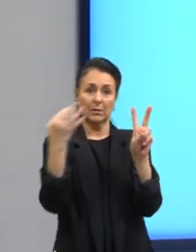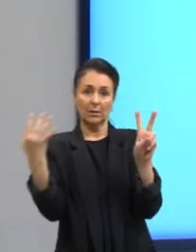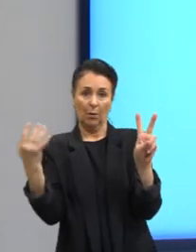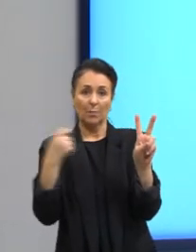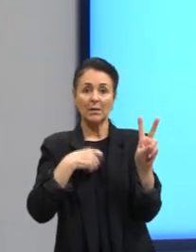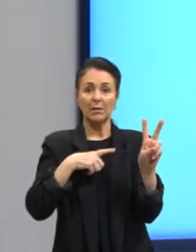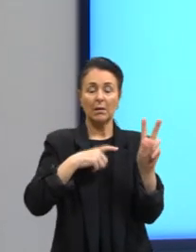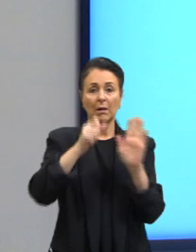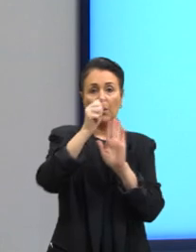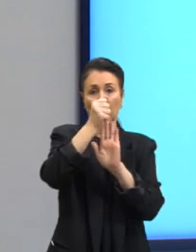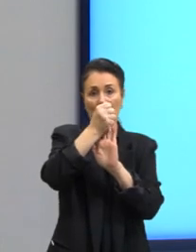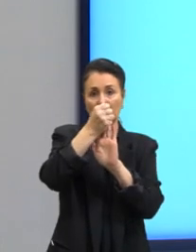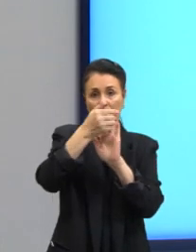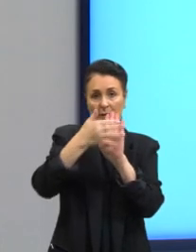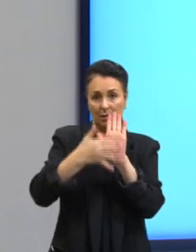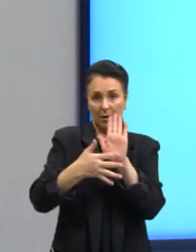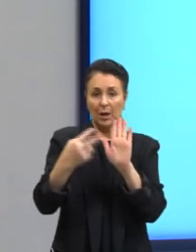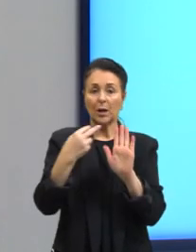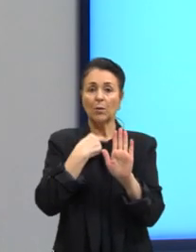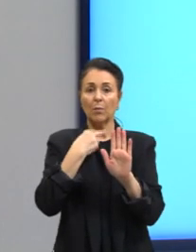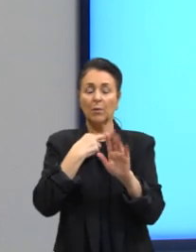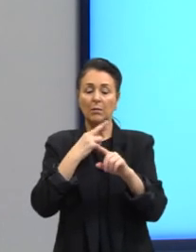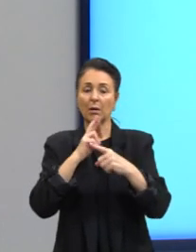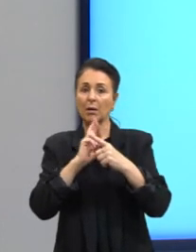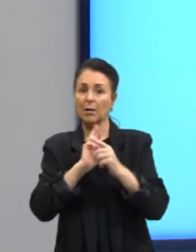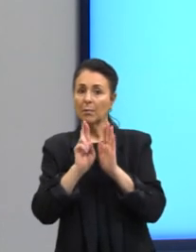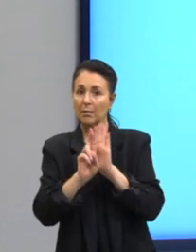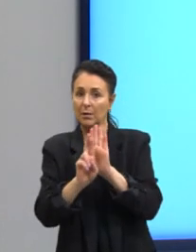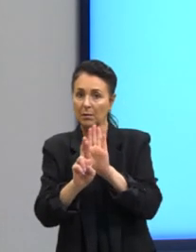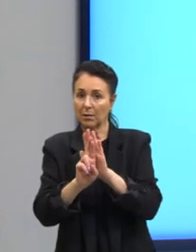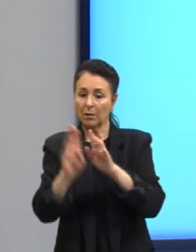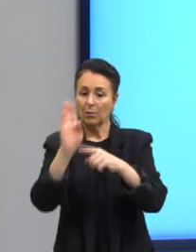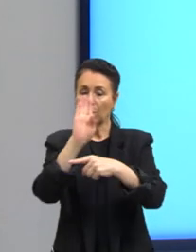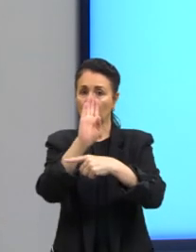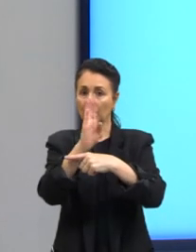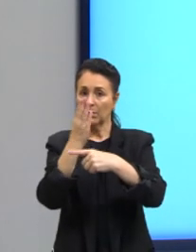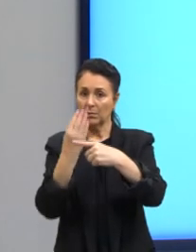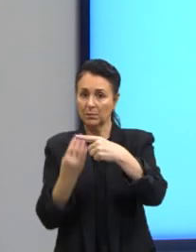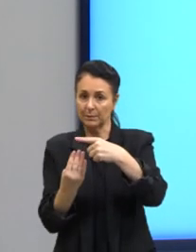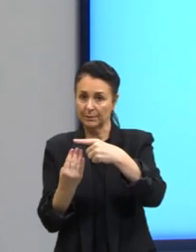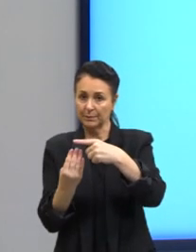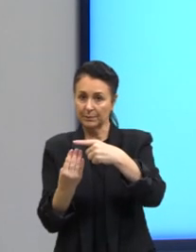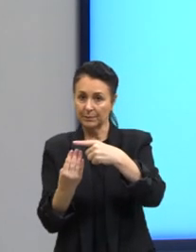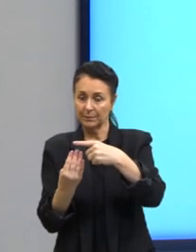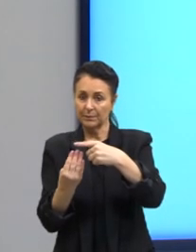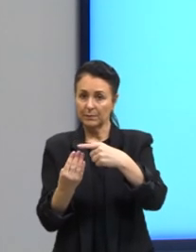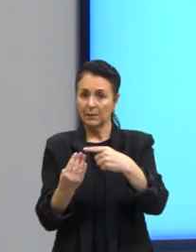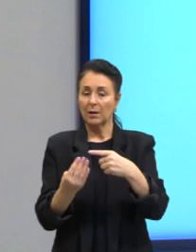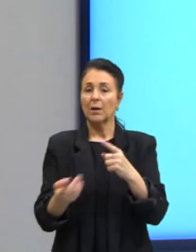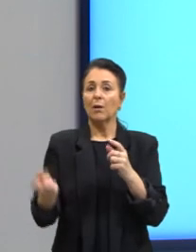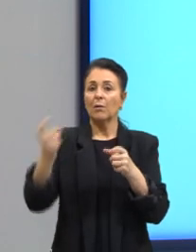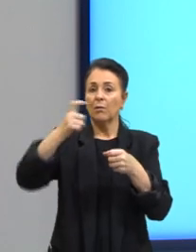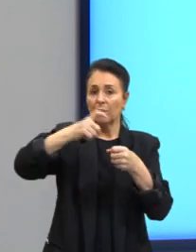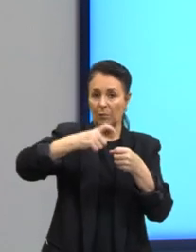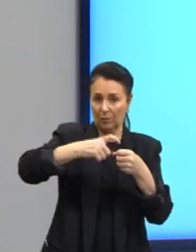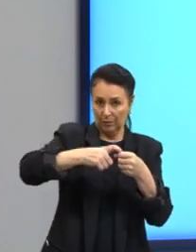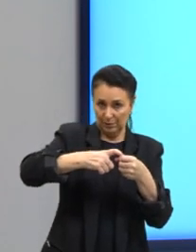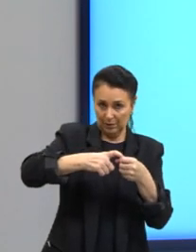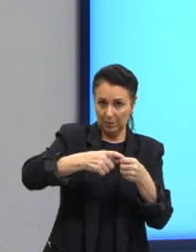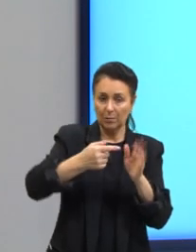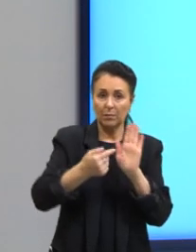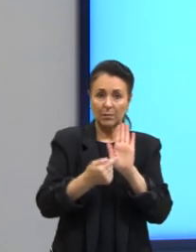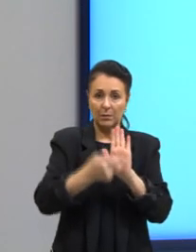ou seja ele não pode ser representado como uma uma fração então eu vou voltar o slide aqui